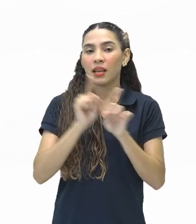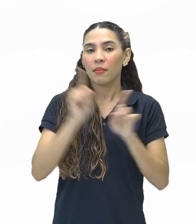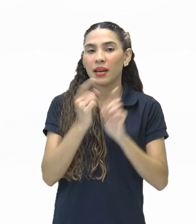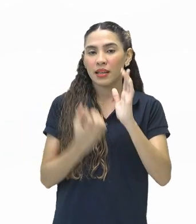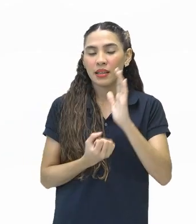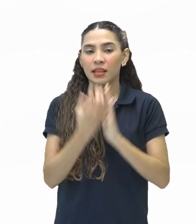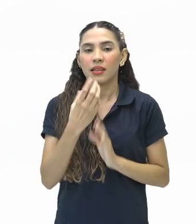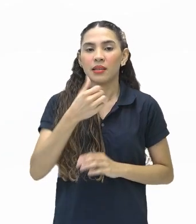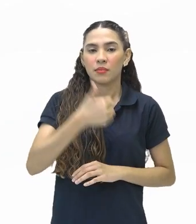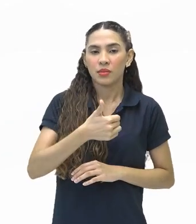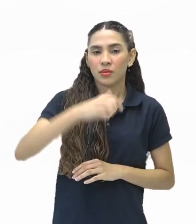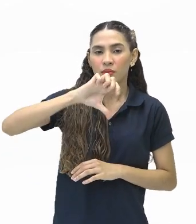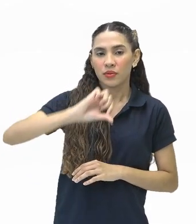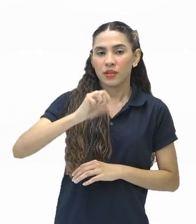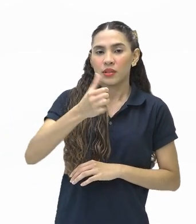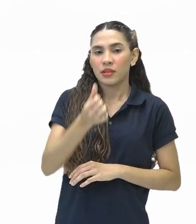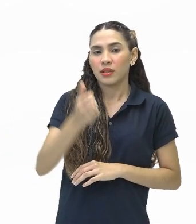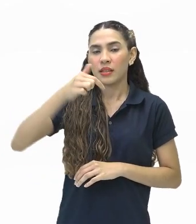em